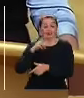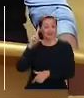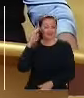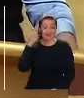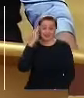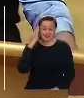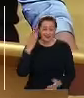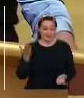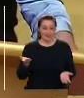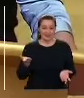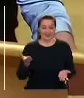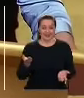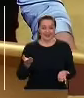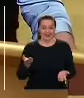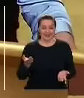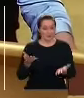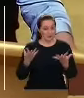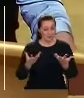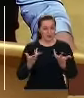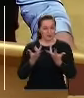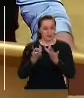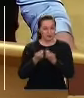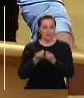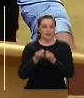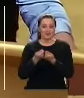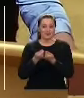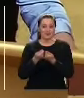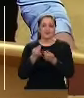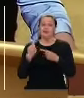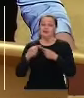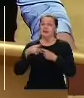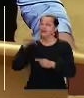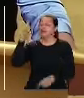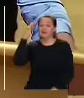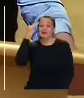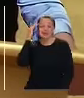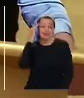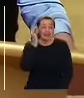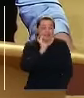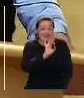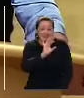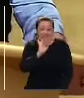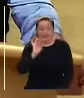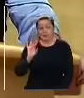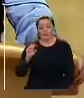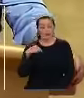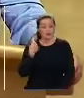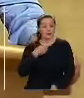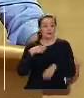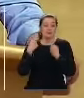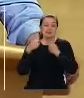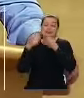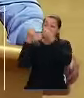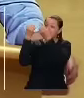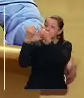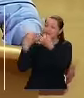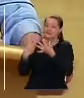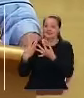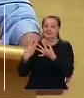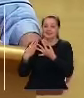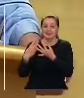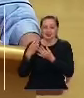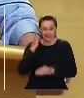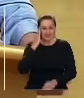Não é glorioso isso, sim ou não? Ele entende a gente sem que a gente precise explicar. E sabe uma outra coisa que é